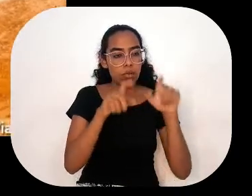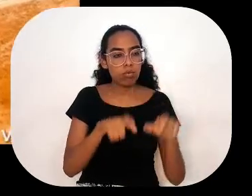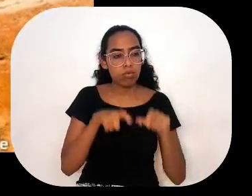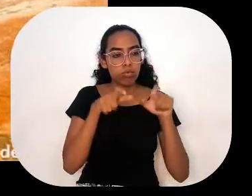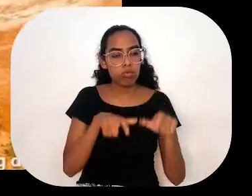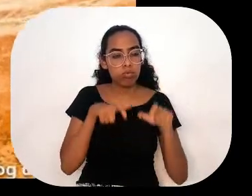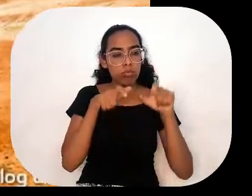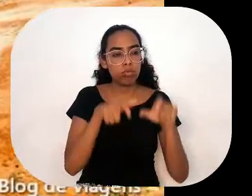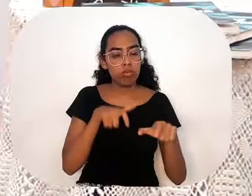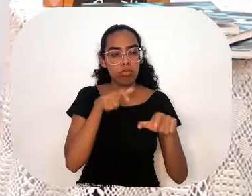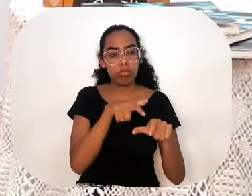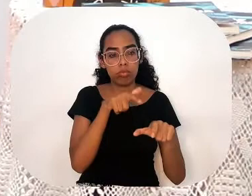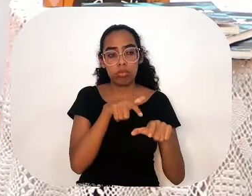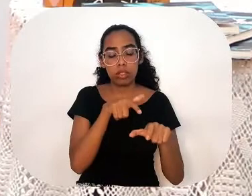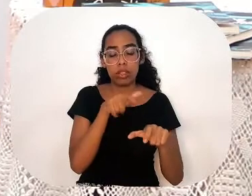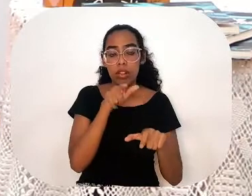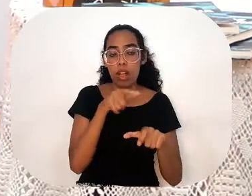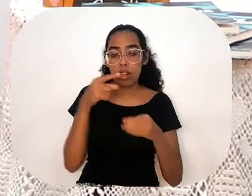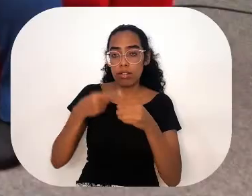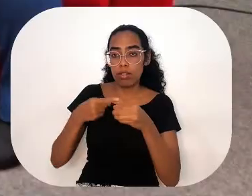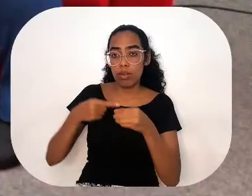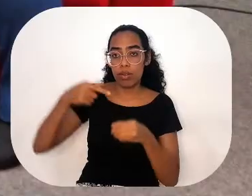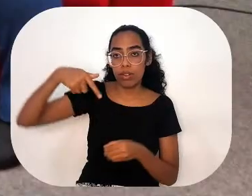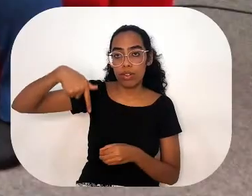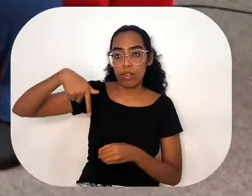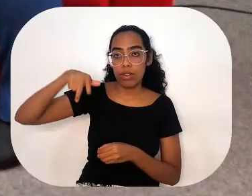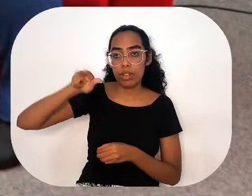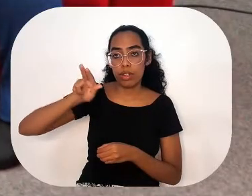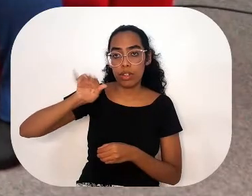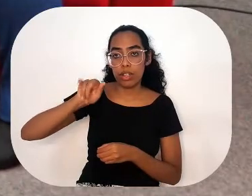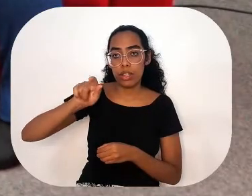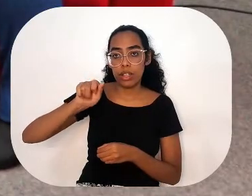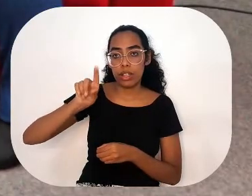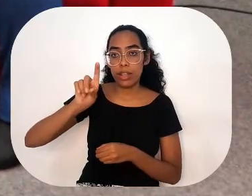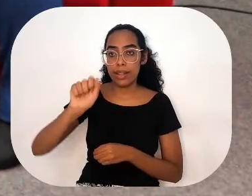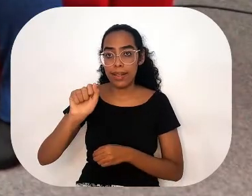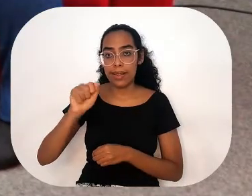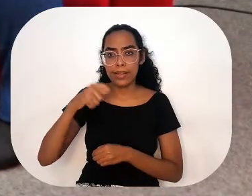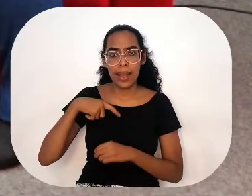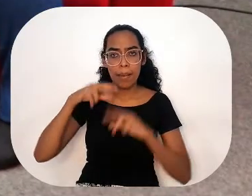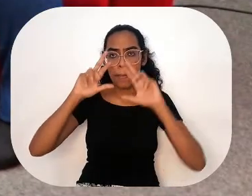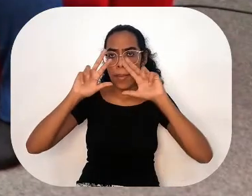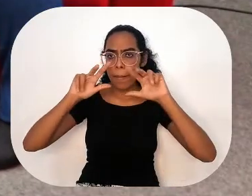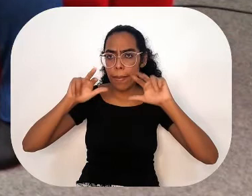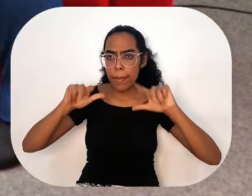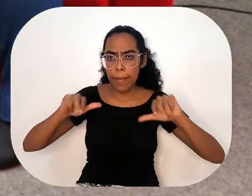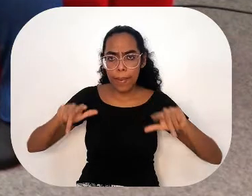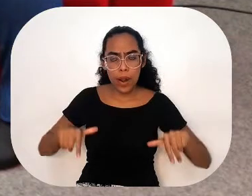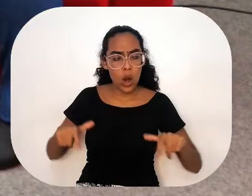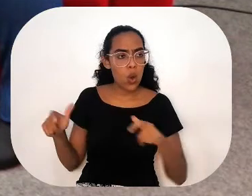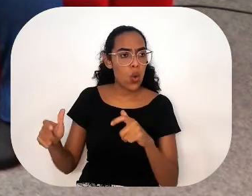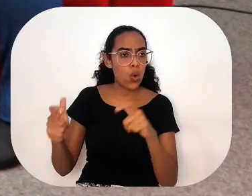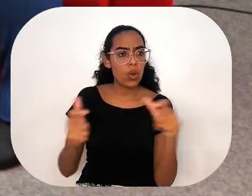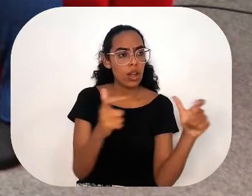casa de fazenda e um belo lugar uma bela reserva de caatinga né do nosso sertão cearense e são